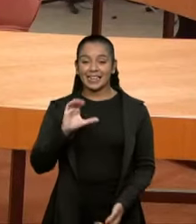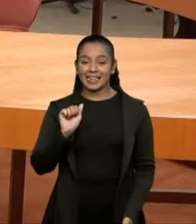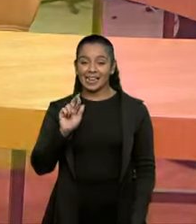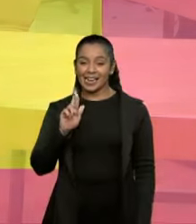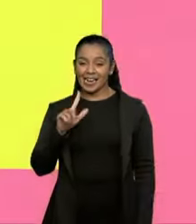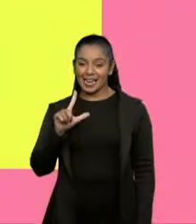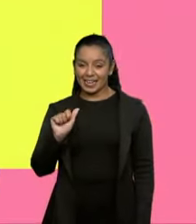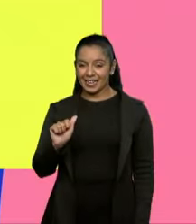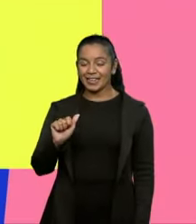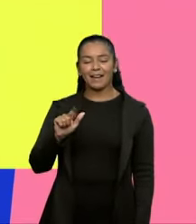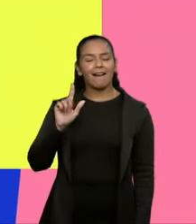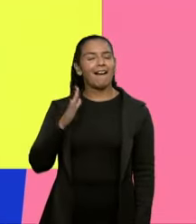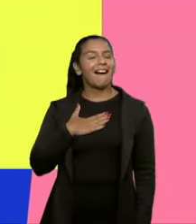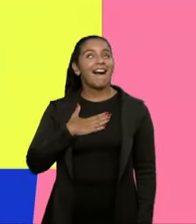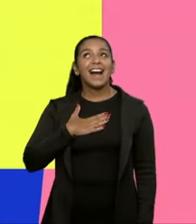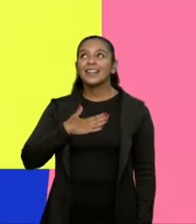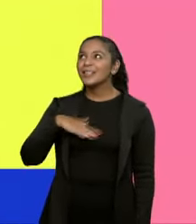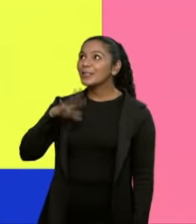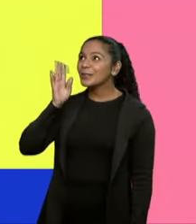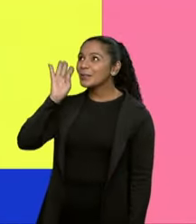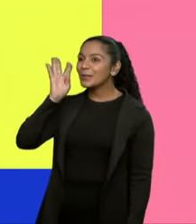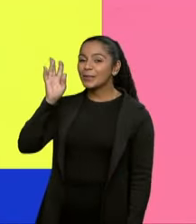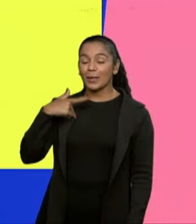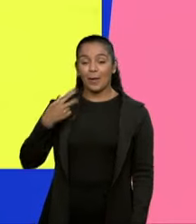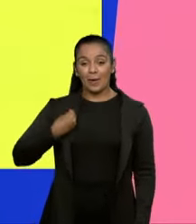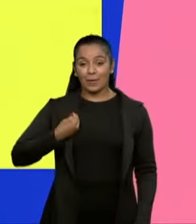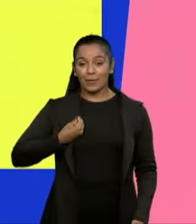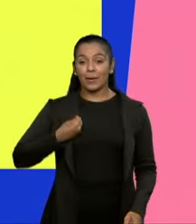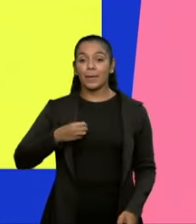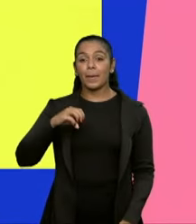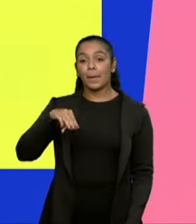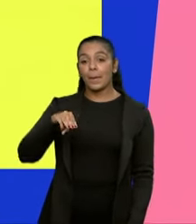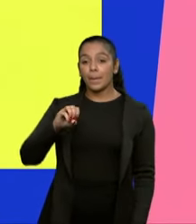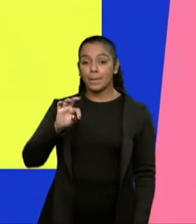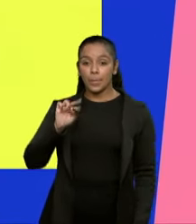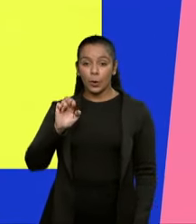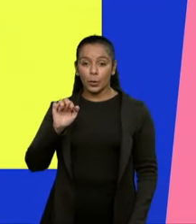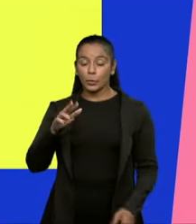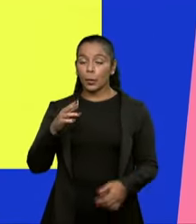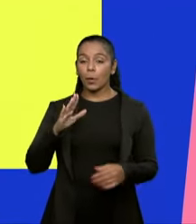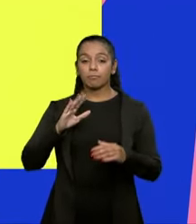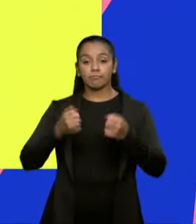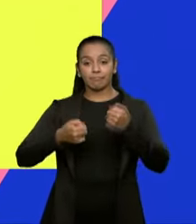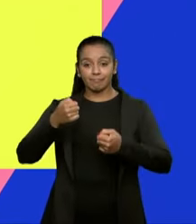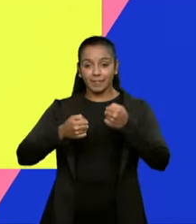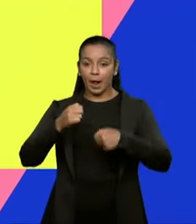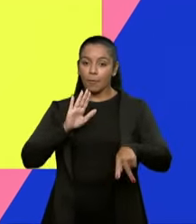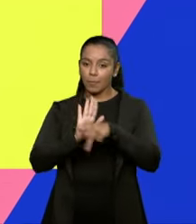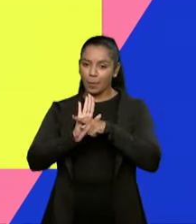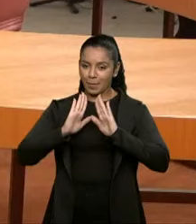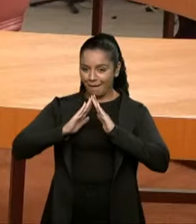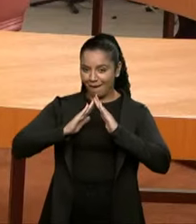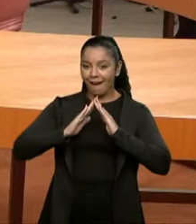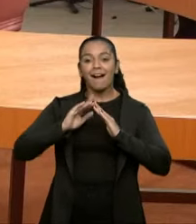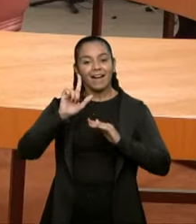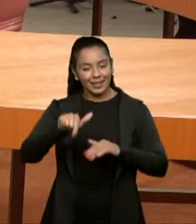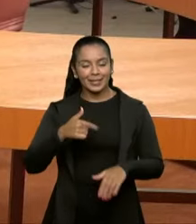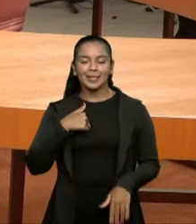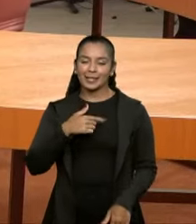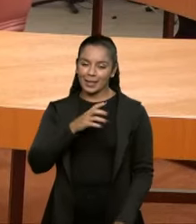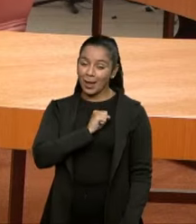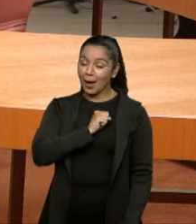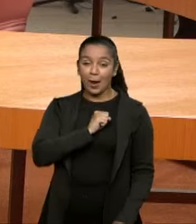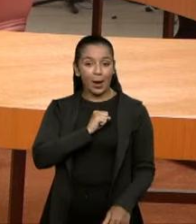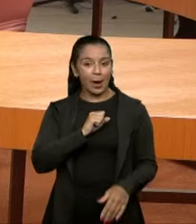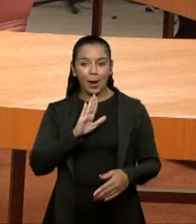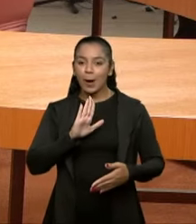Neves, ai, que sonho. Eu faço parte do grupo de motorhome. Amo essa ideia de viajar sobre rodas. Ah, a Carla, massa, ó. Carla, um beijo, que bom.